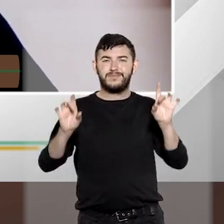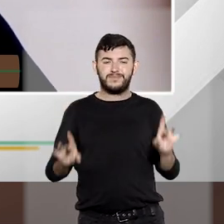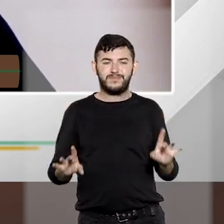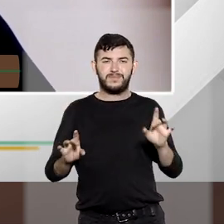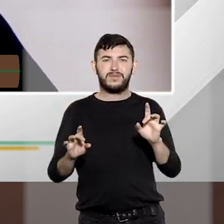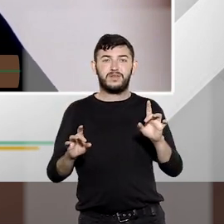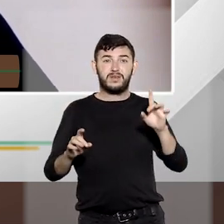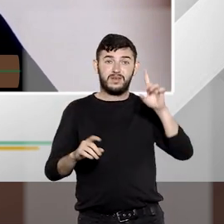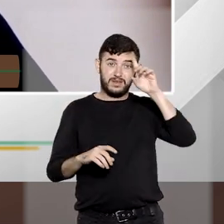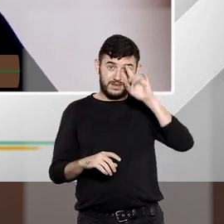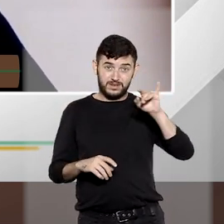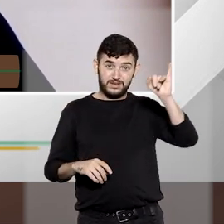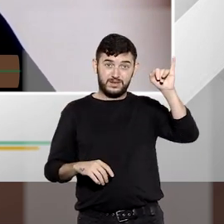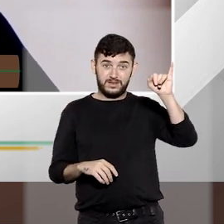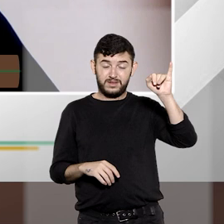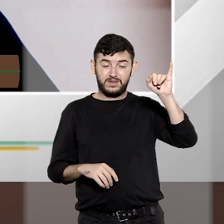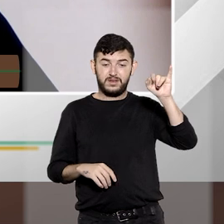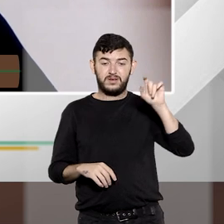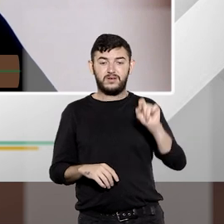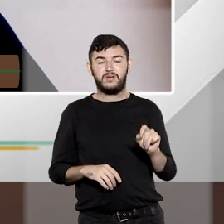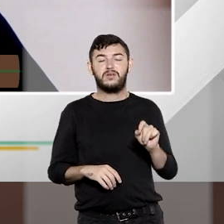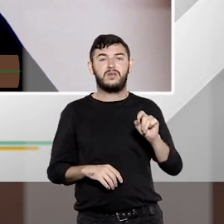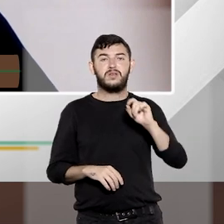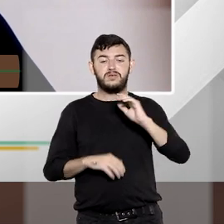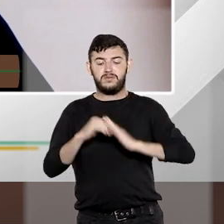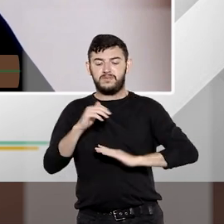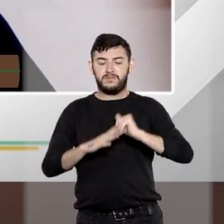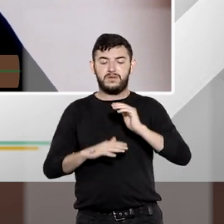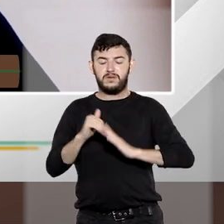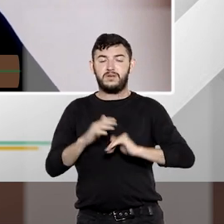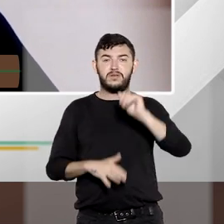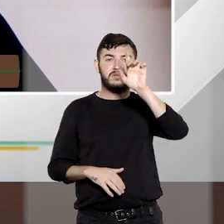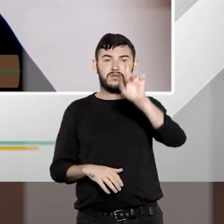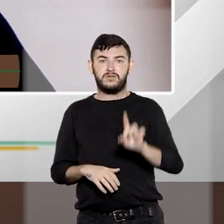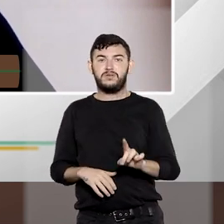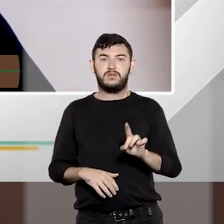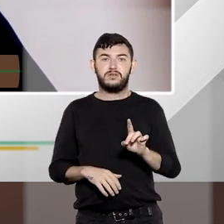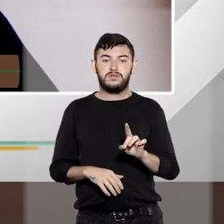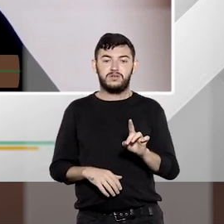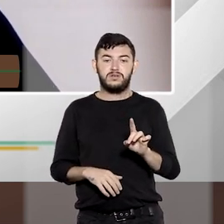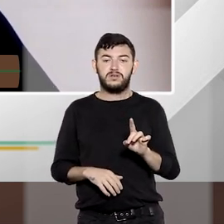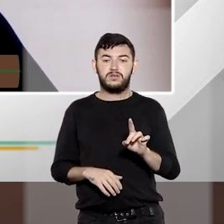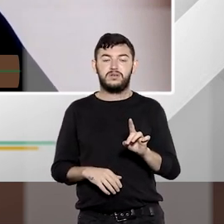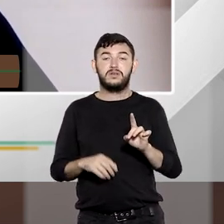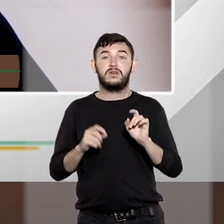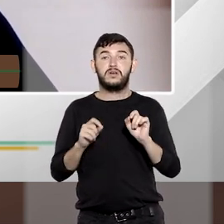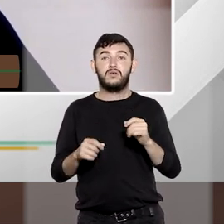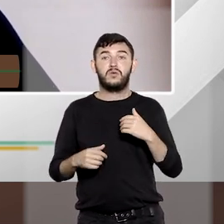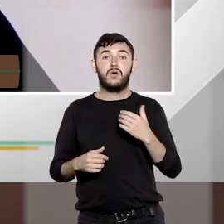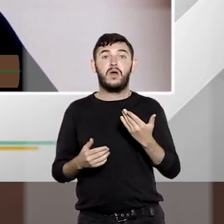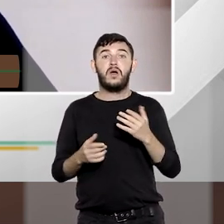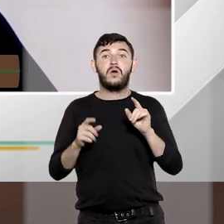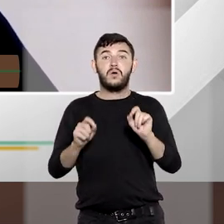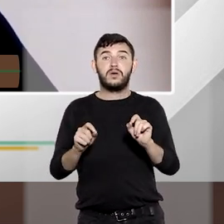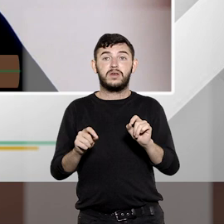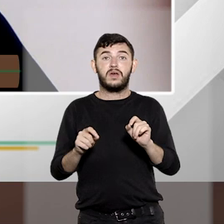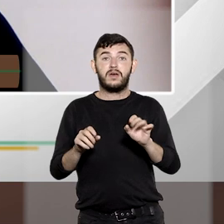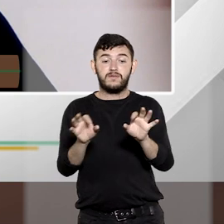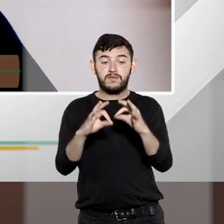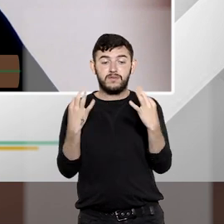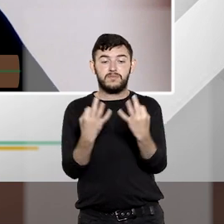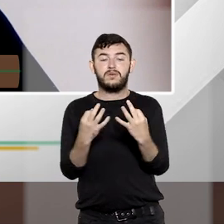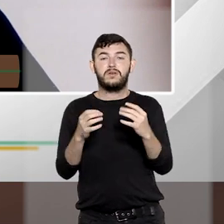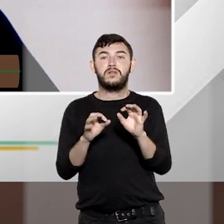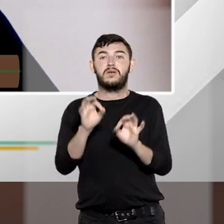com deficiência intelectual, é o livre exercício dos seus direitos ao próprio corpo, à família e ao planejamento